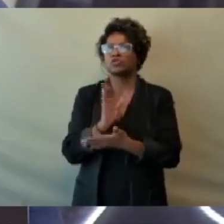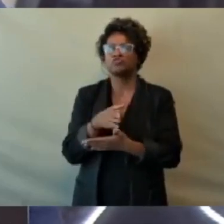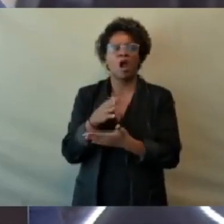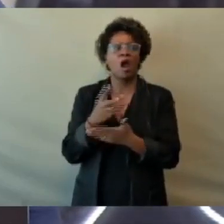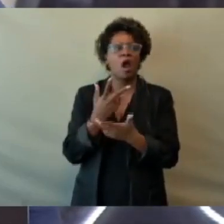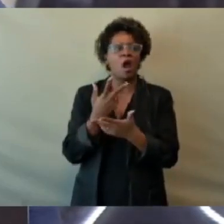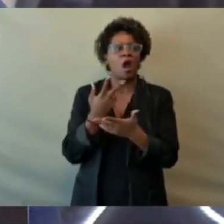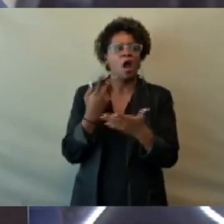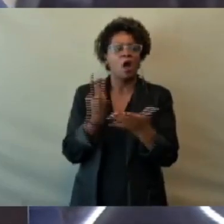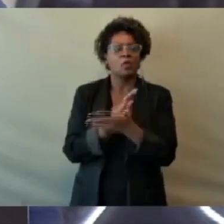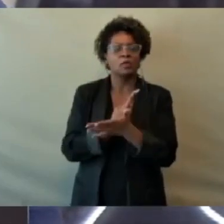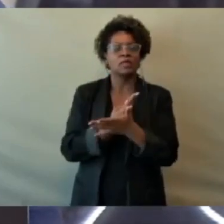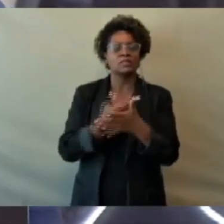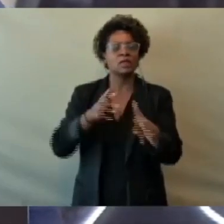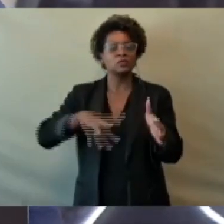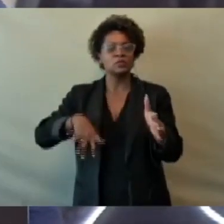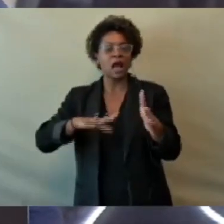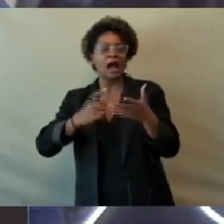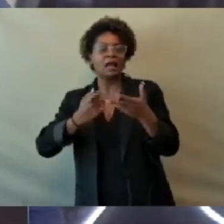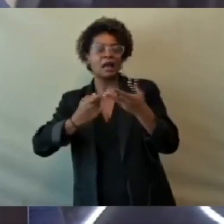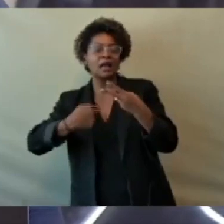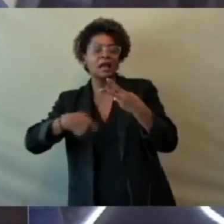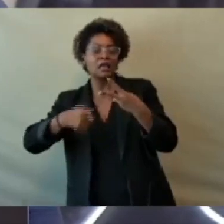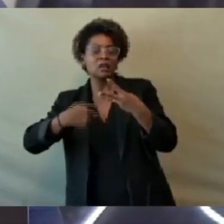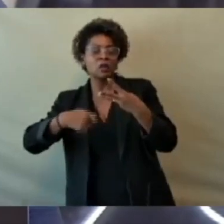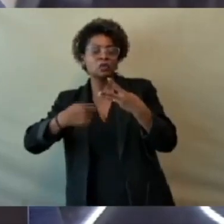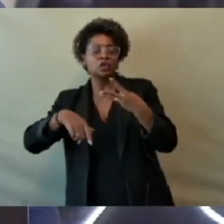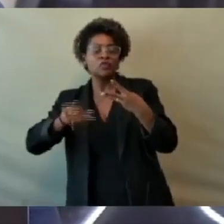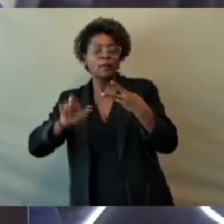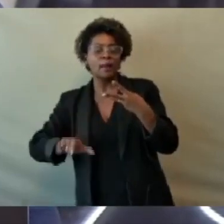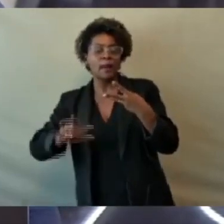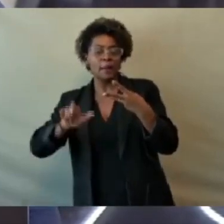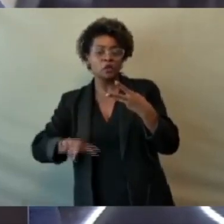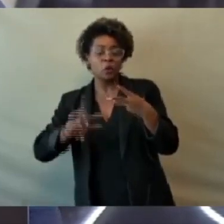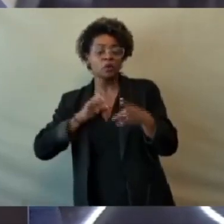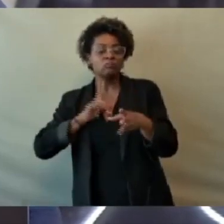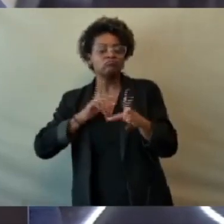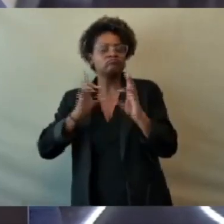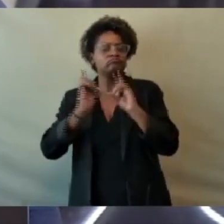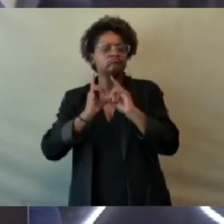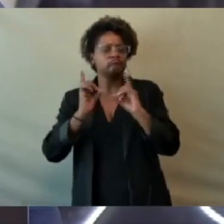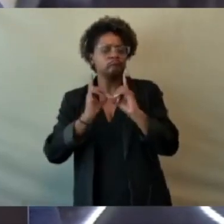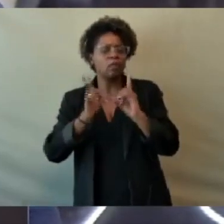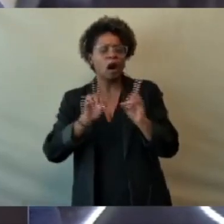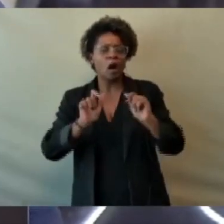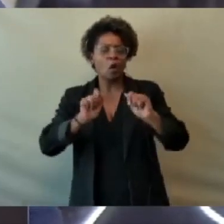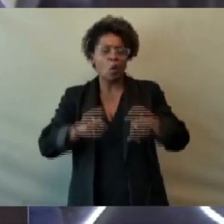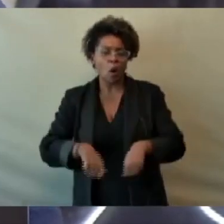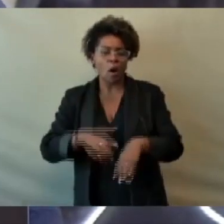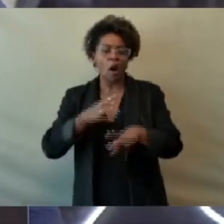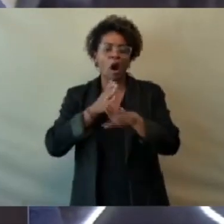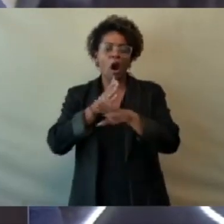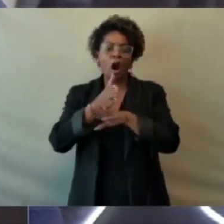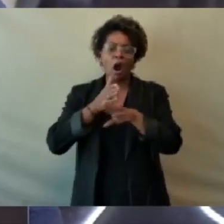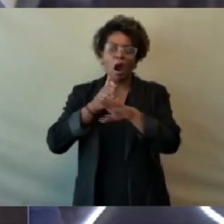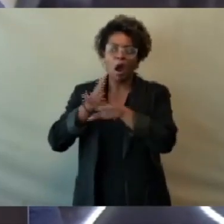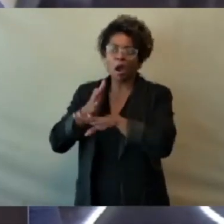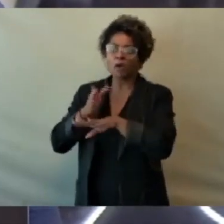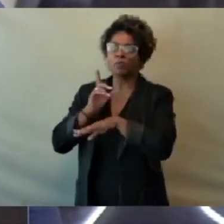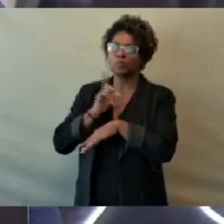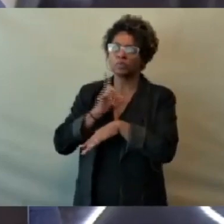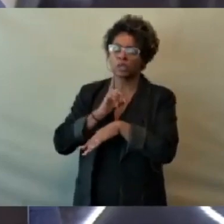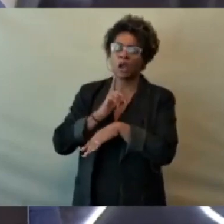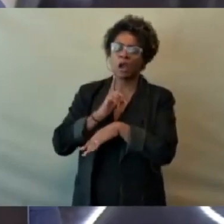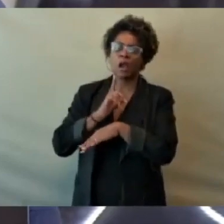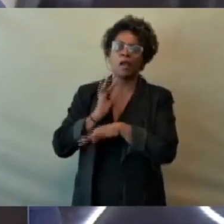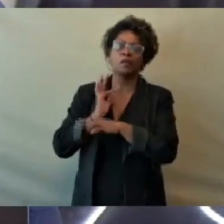pessoas que buscam esse atendimento e ainda não conseguem acessá-lo que elas possam ter uma esperança essas